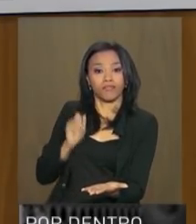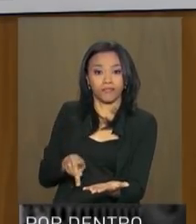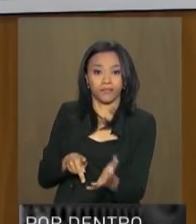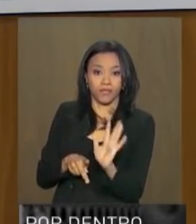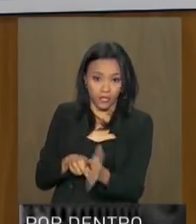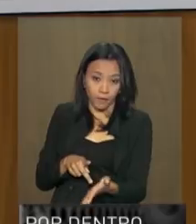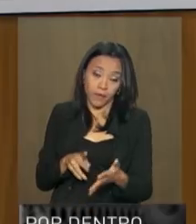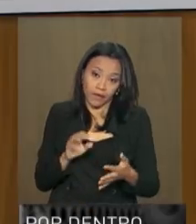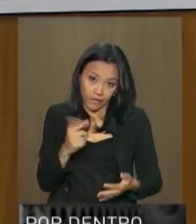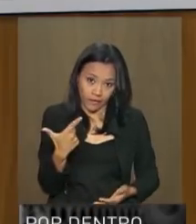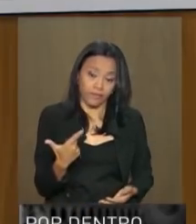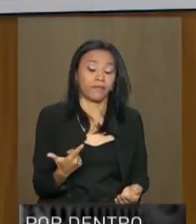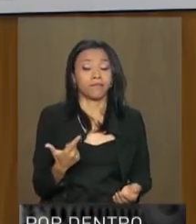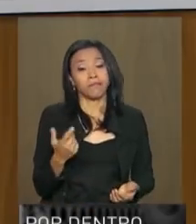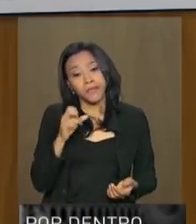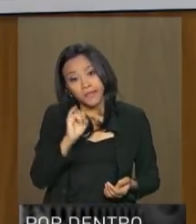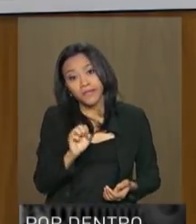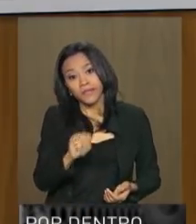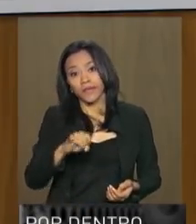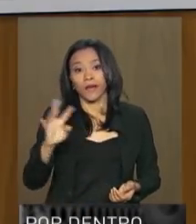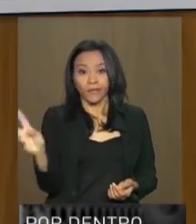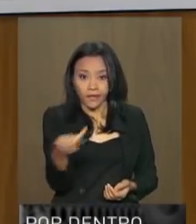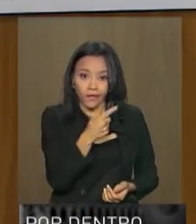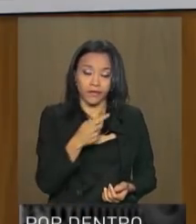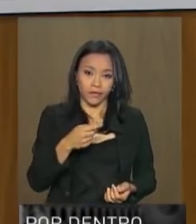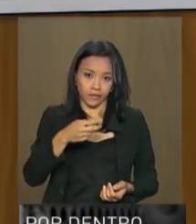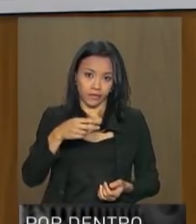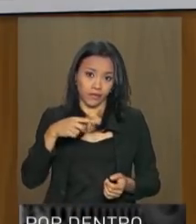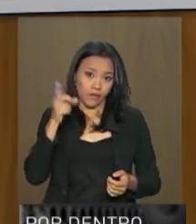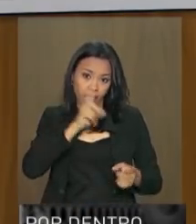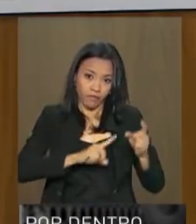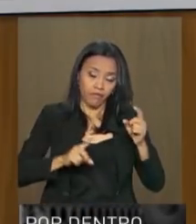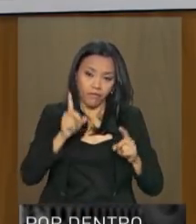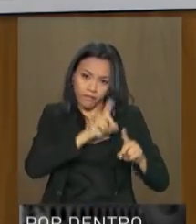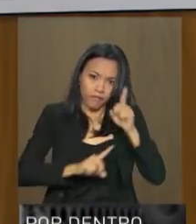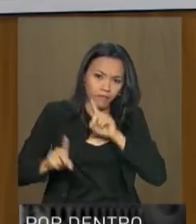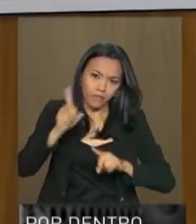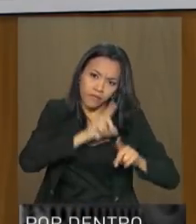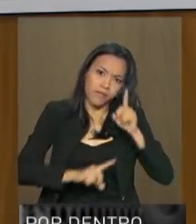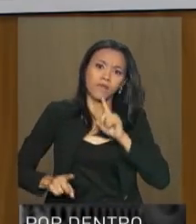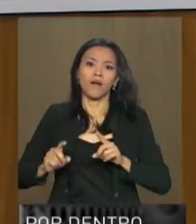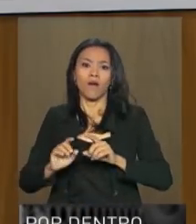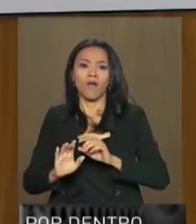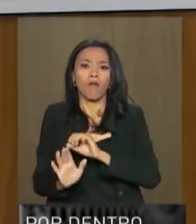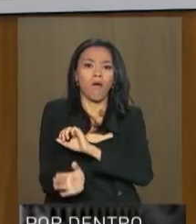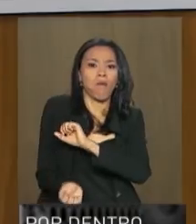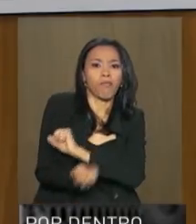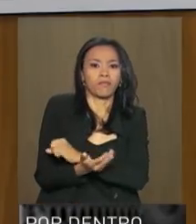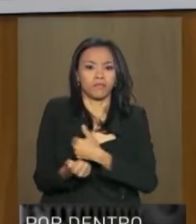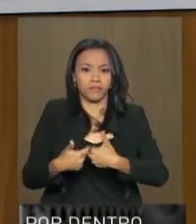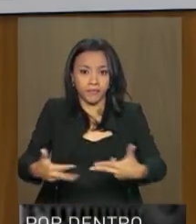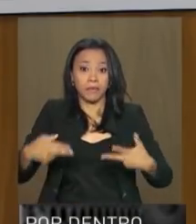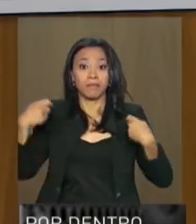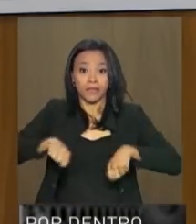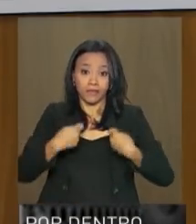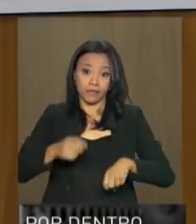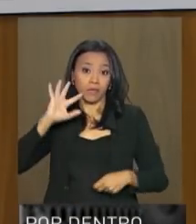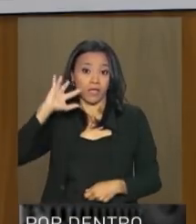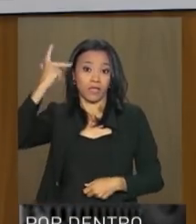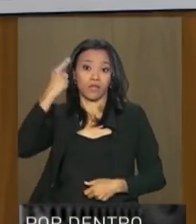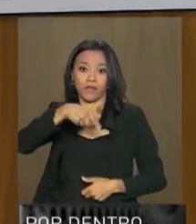gente observa alguma irregularidade, se a gente observa alguma fraude, a gente tem que atacar esse problema